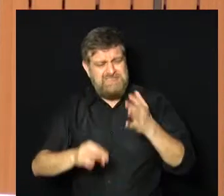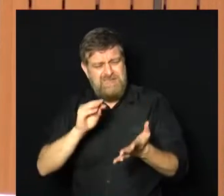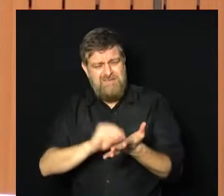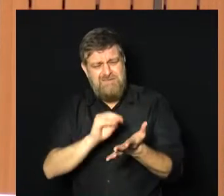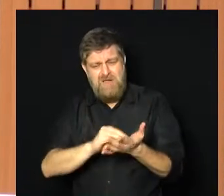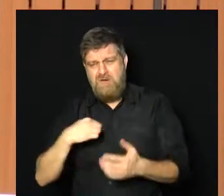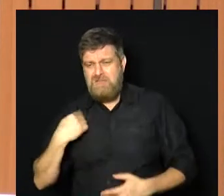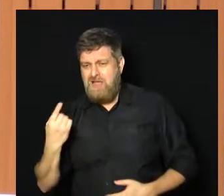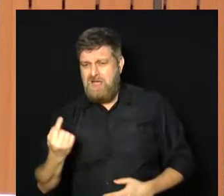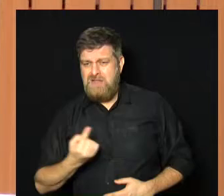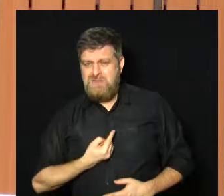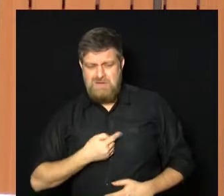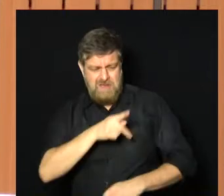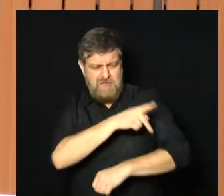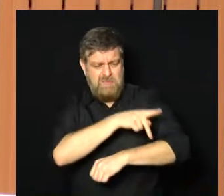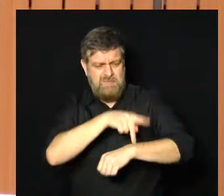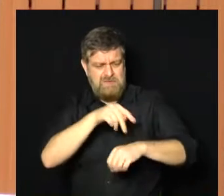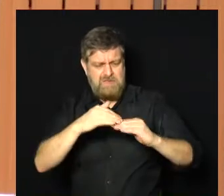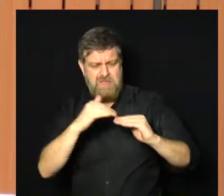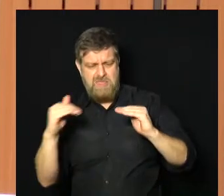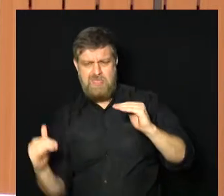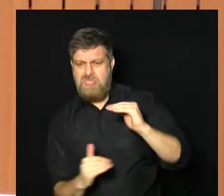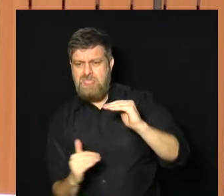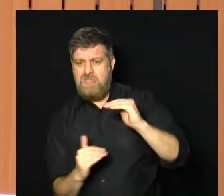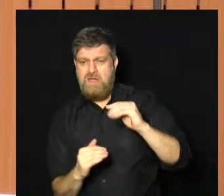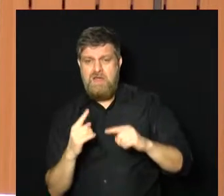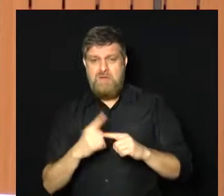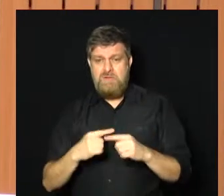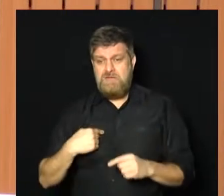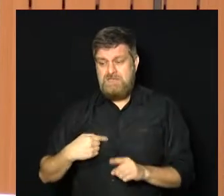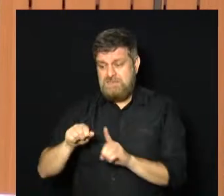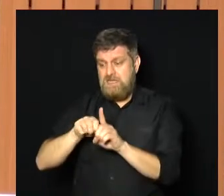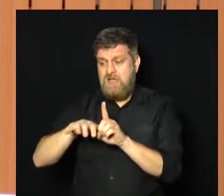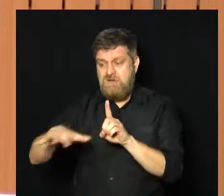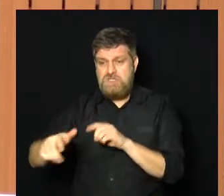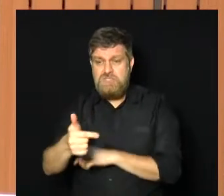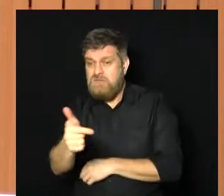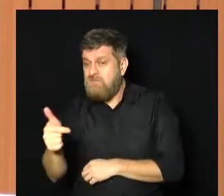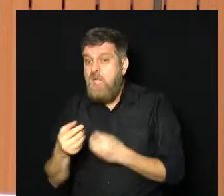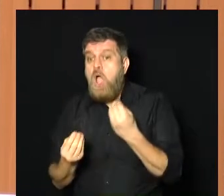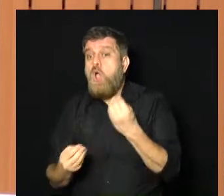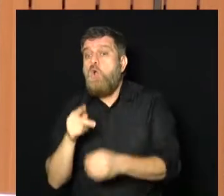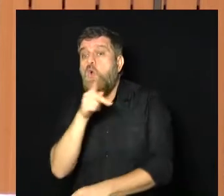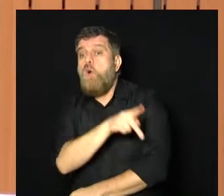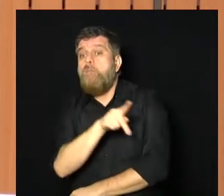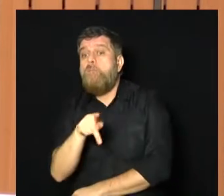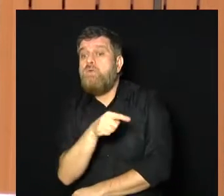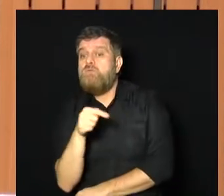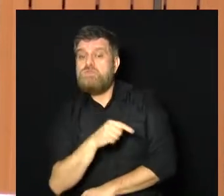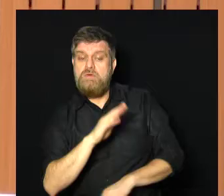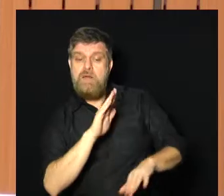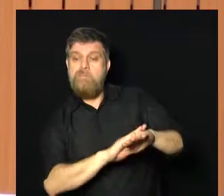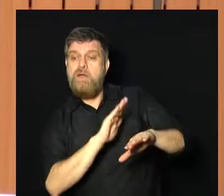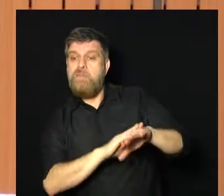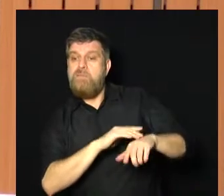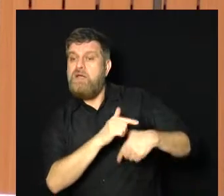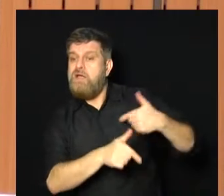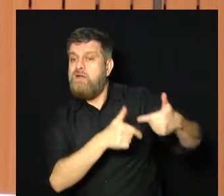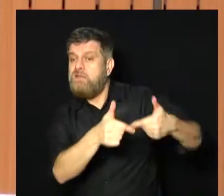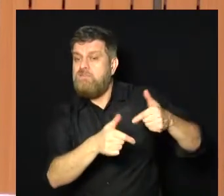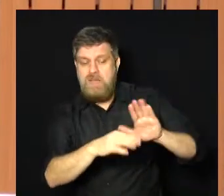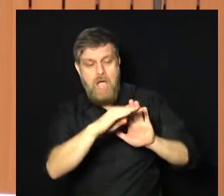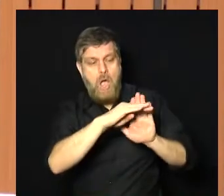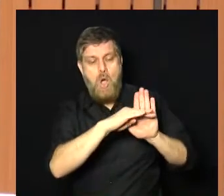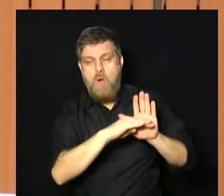corpo docente da escola, pois sem os agentes, os professores não conseguem desempenhar bem o seu plano de